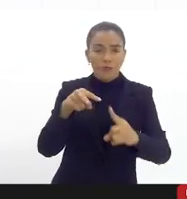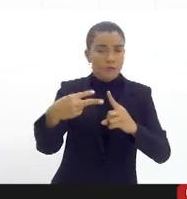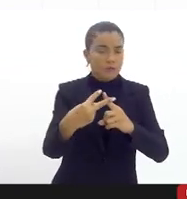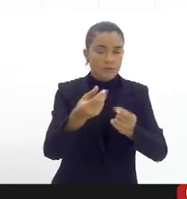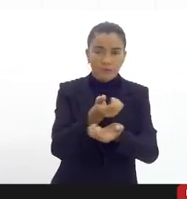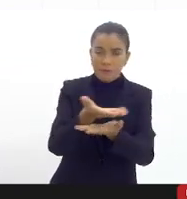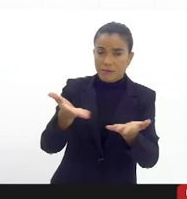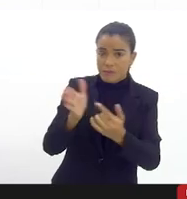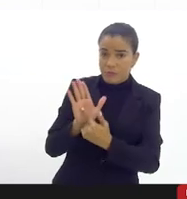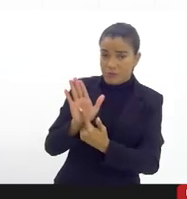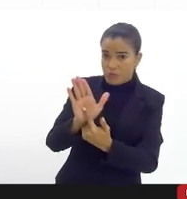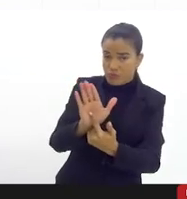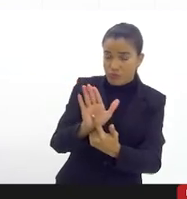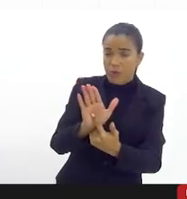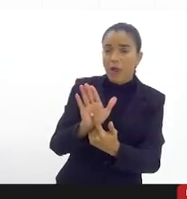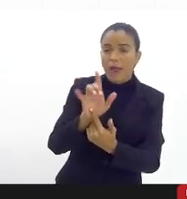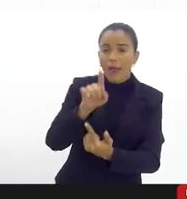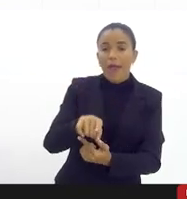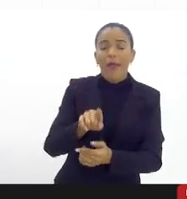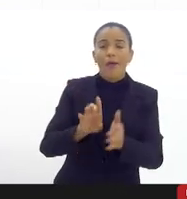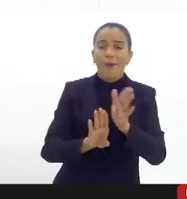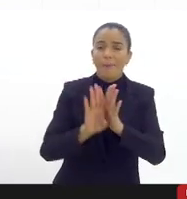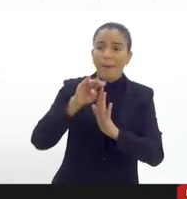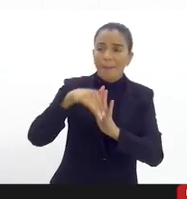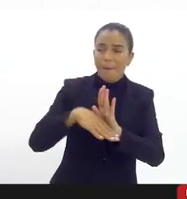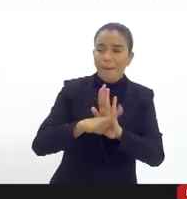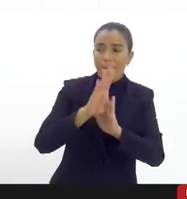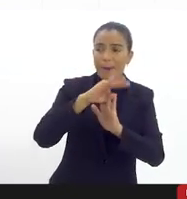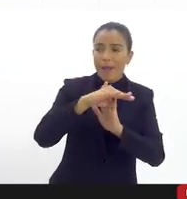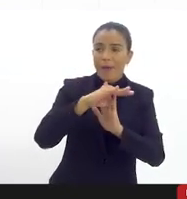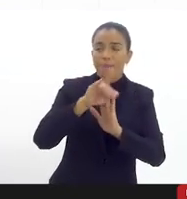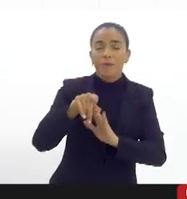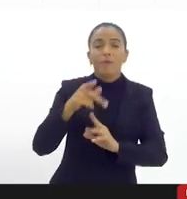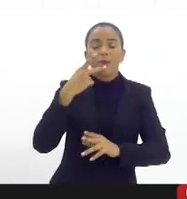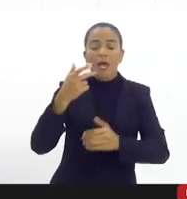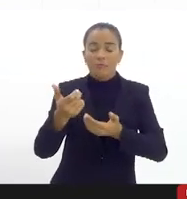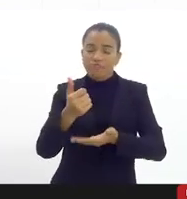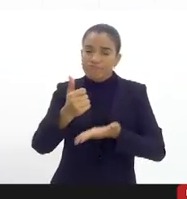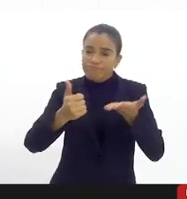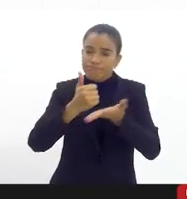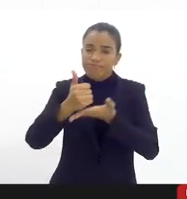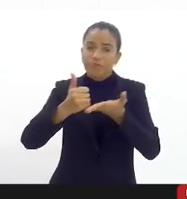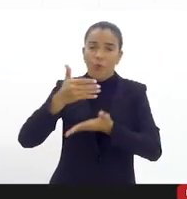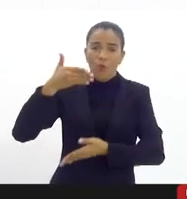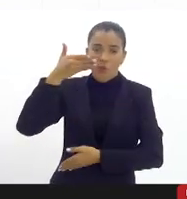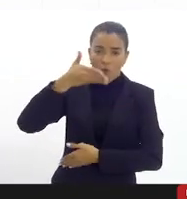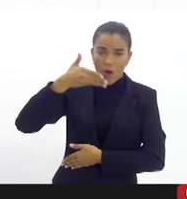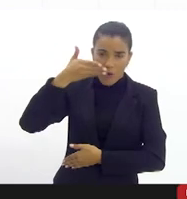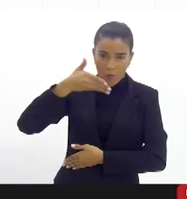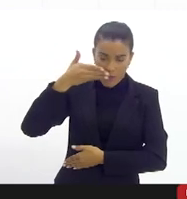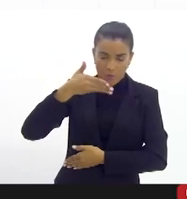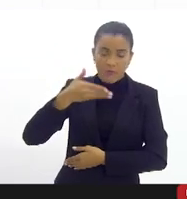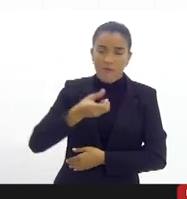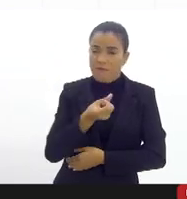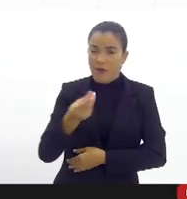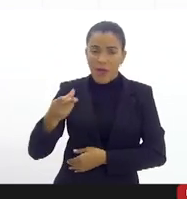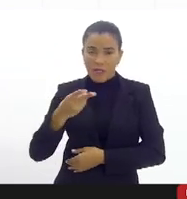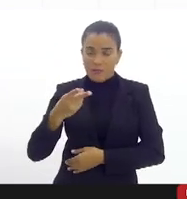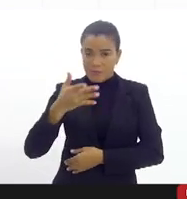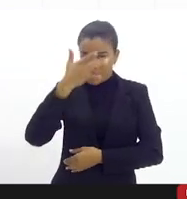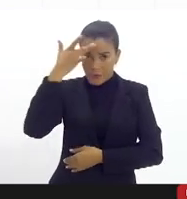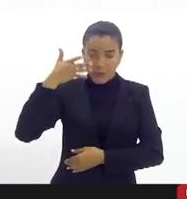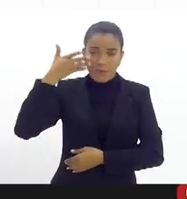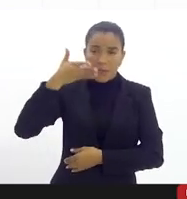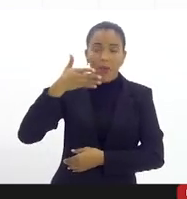gostaria de trazer é para dar suporte ao argumento que tem sido reiterado aqui pelas áreas falas é justamente sobre a importância